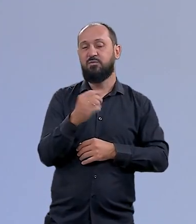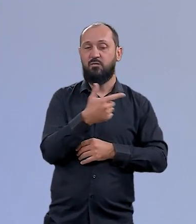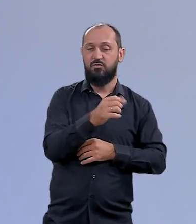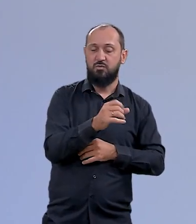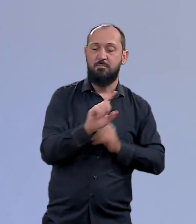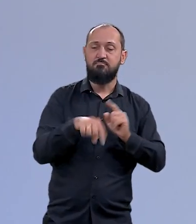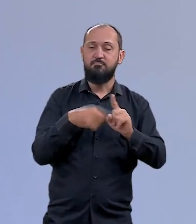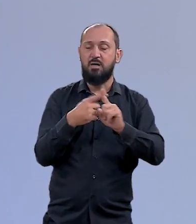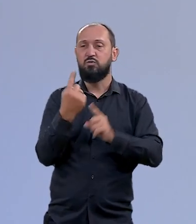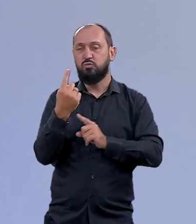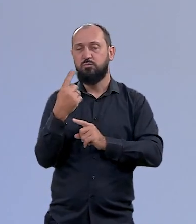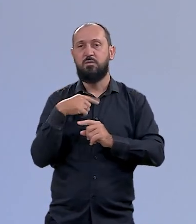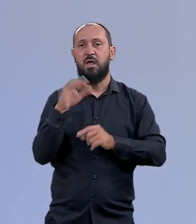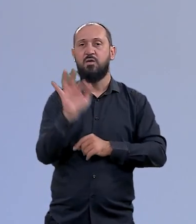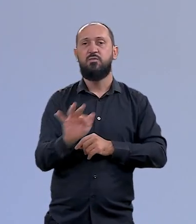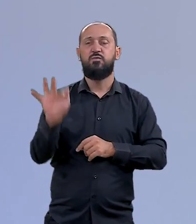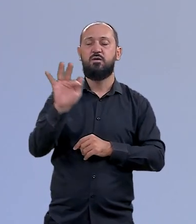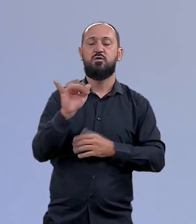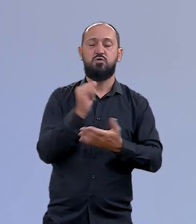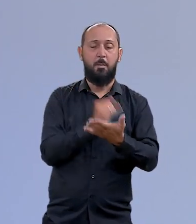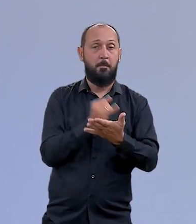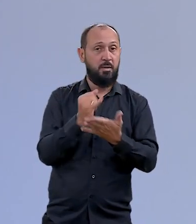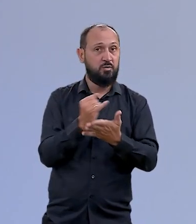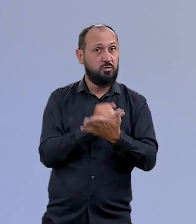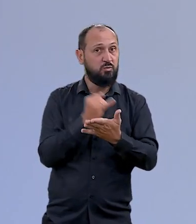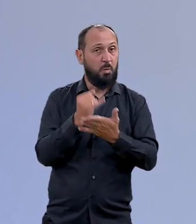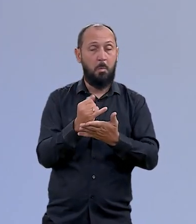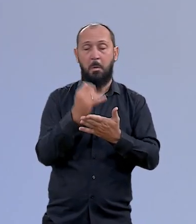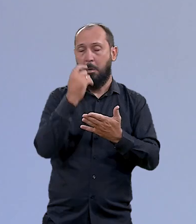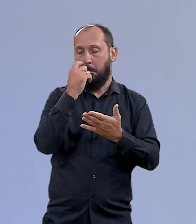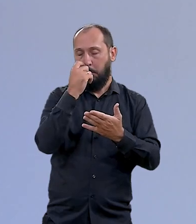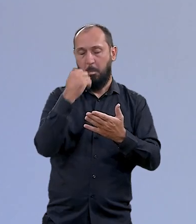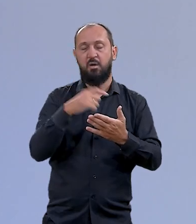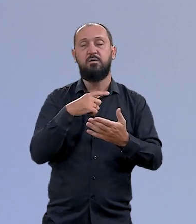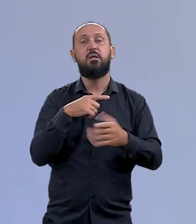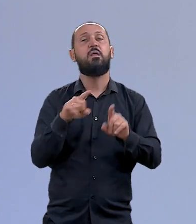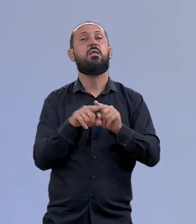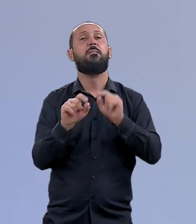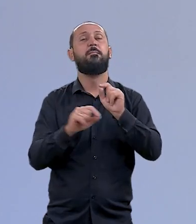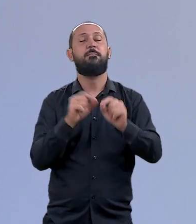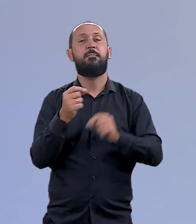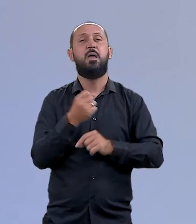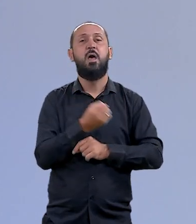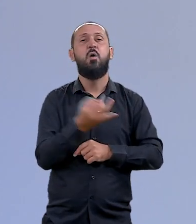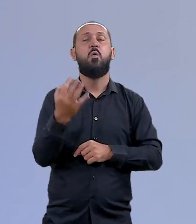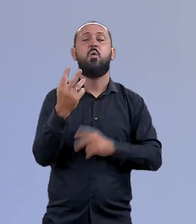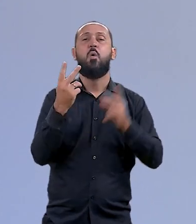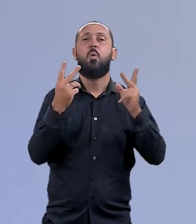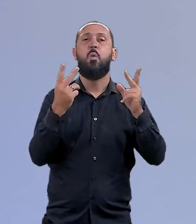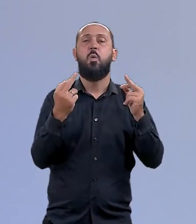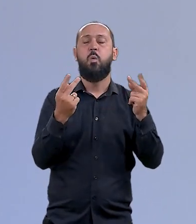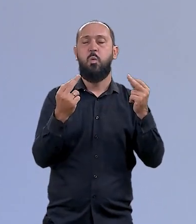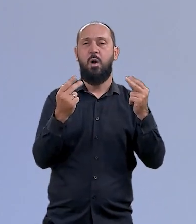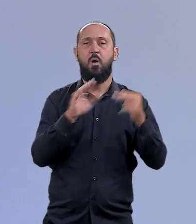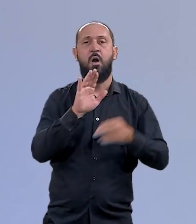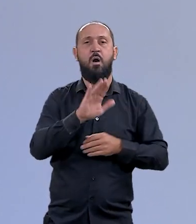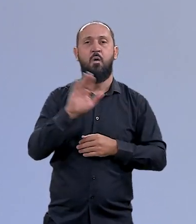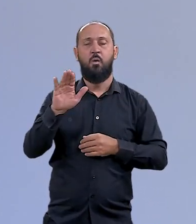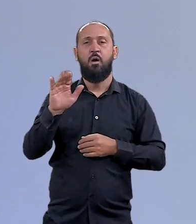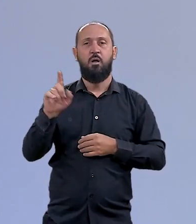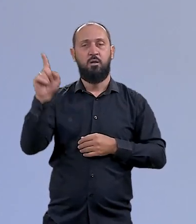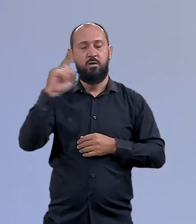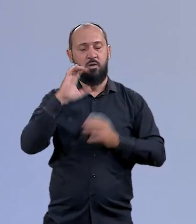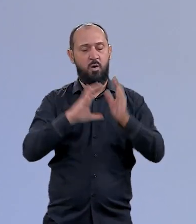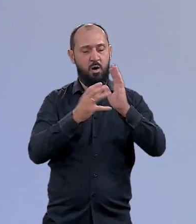na Câmara Municipal de Campo Grande. A legislação estabelece o número de vagas que tem na Câmara, somado mais um. Né? Então, se nós